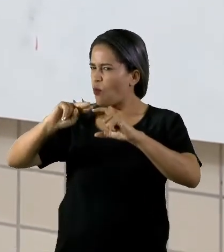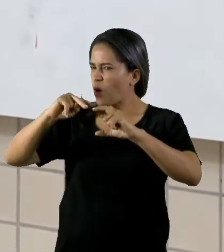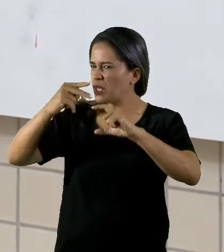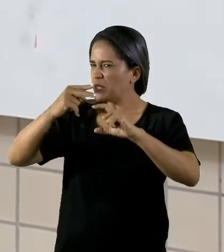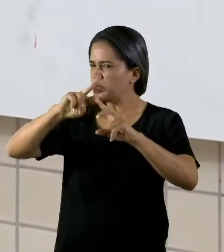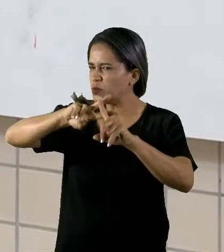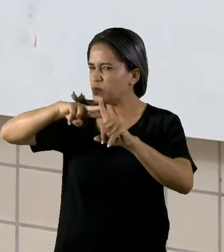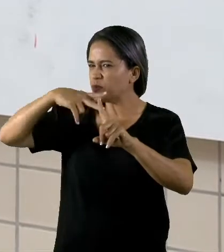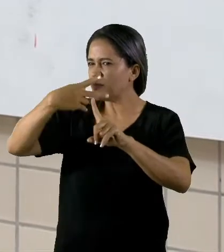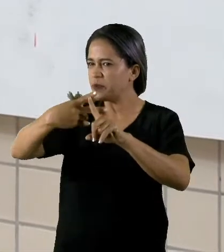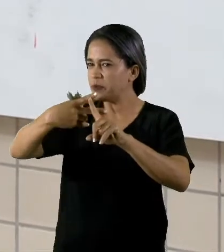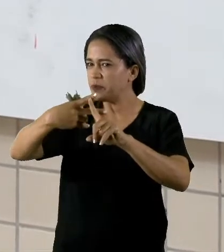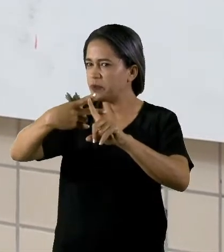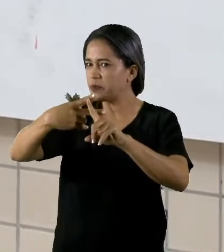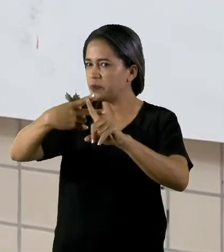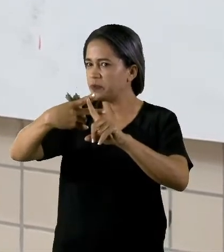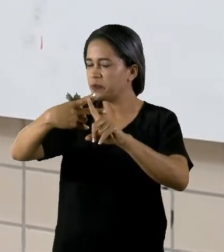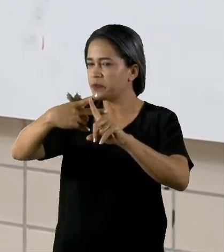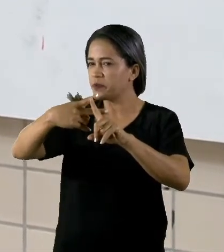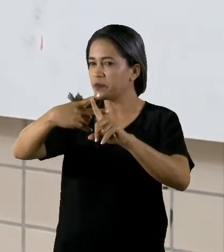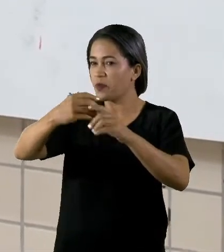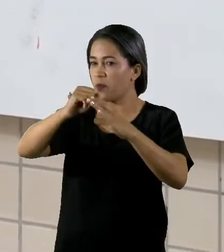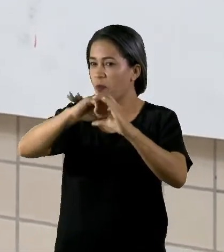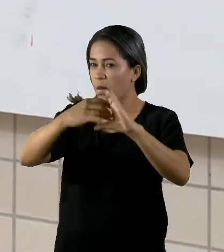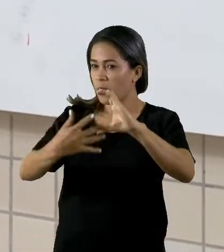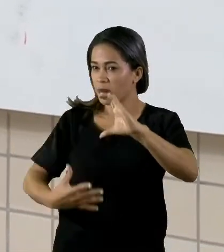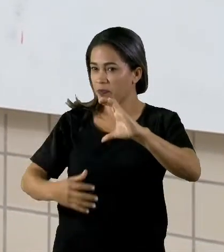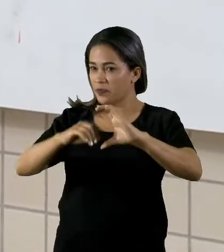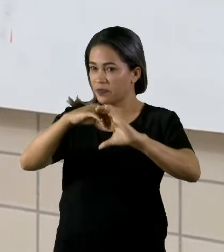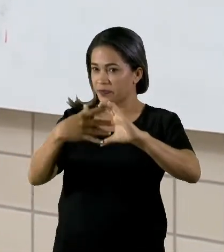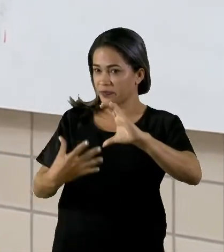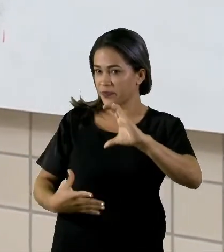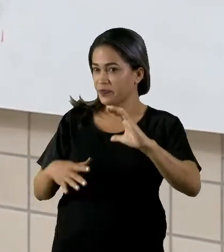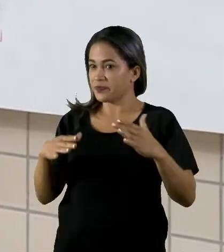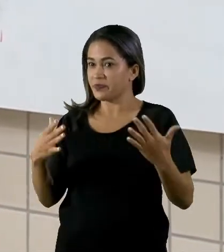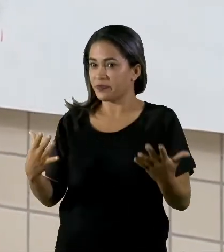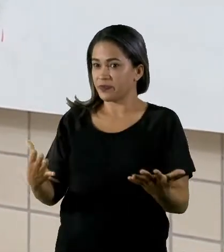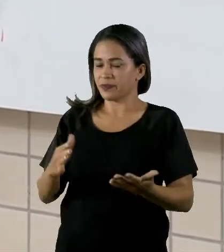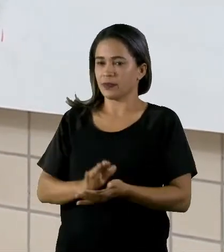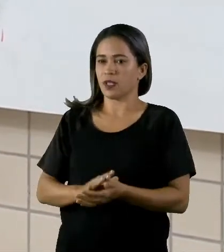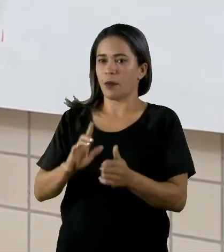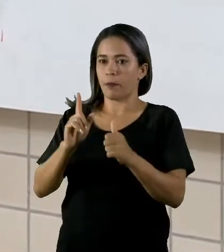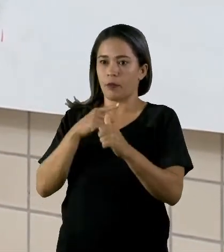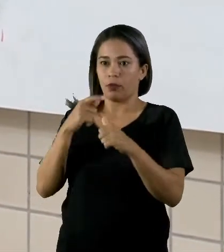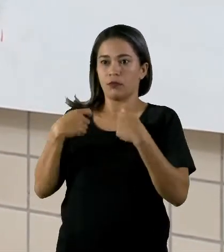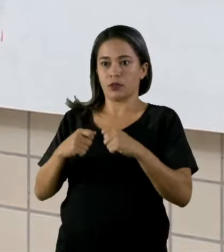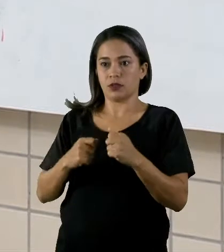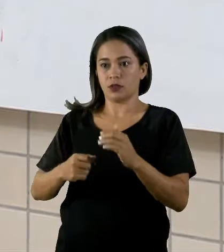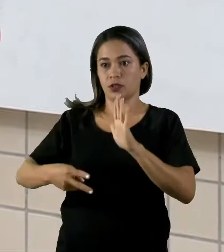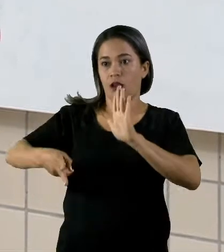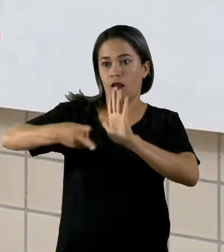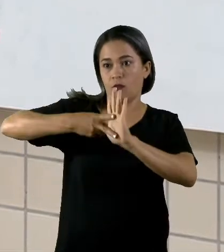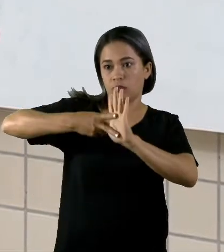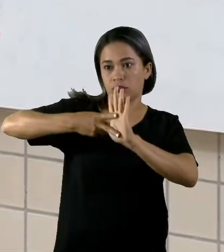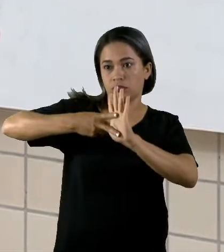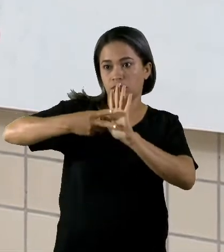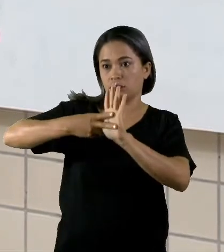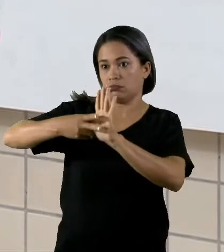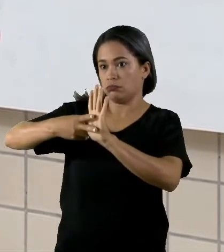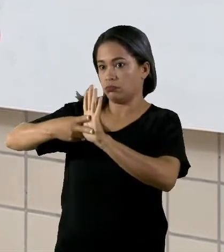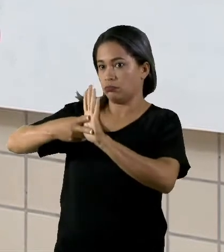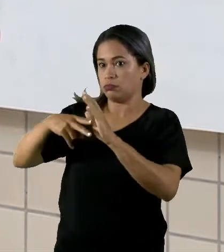entender direito? Quais são as características desse tipo de equação? Primeiro, tem que ter igualdade, tem que ter